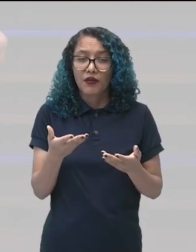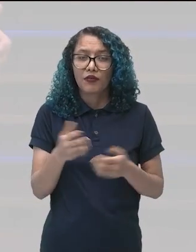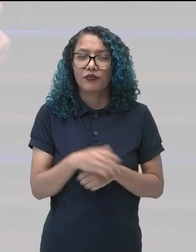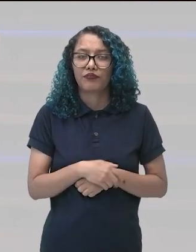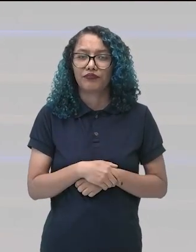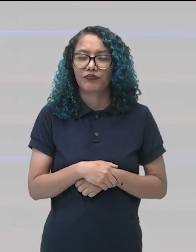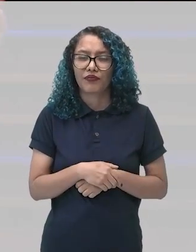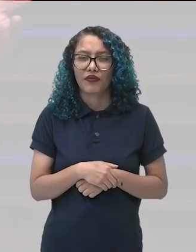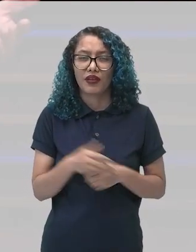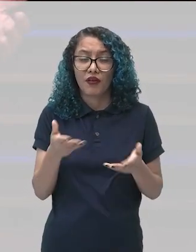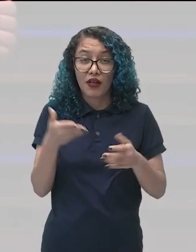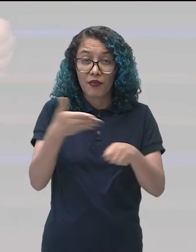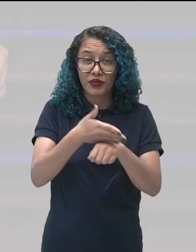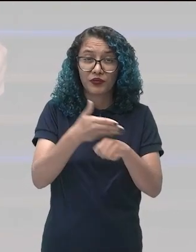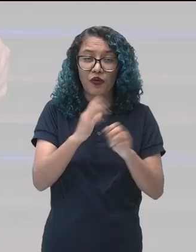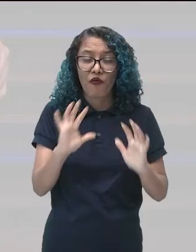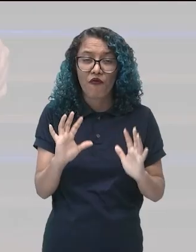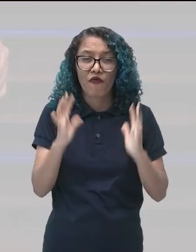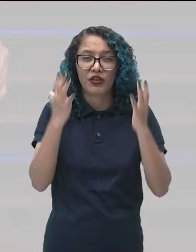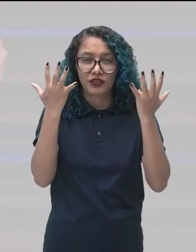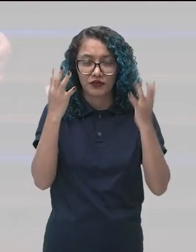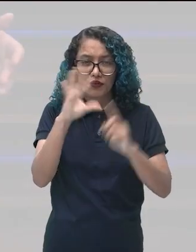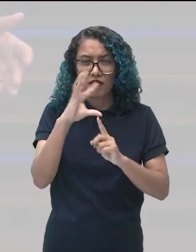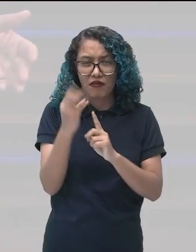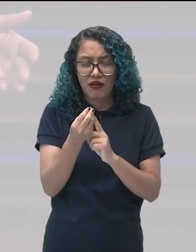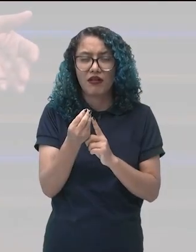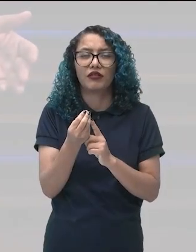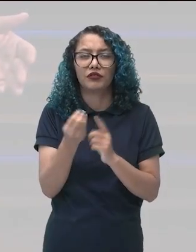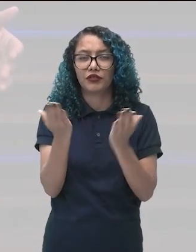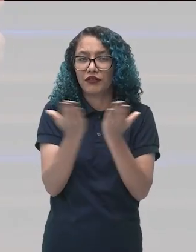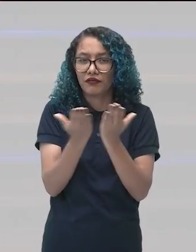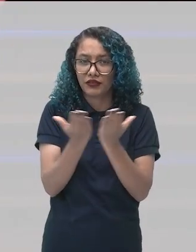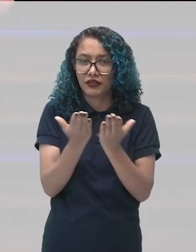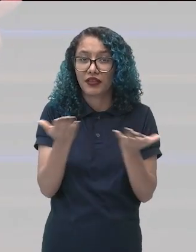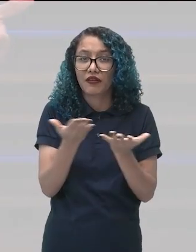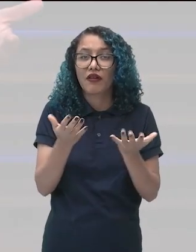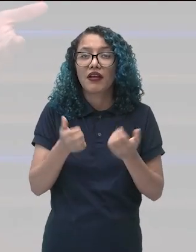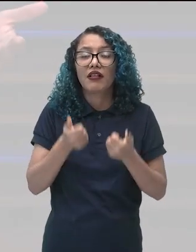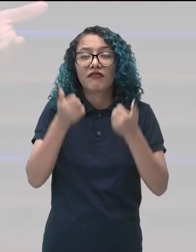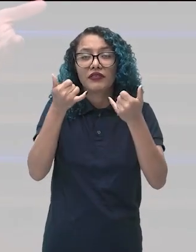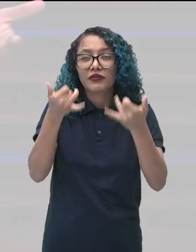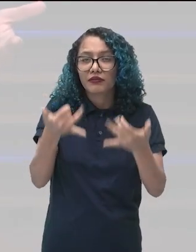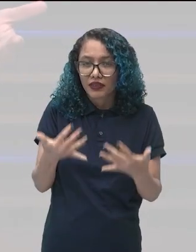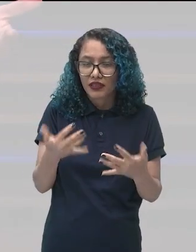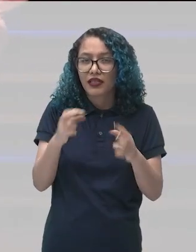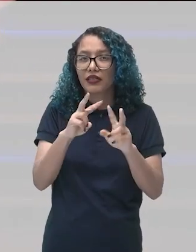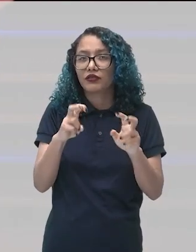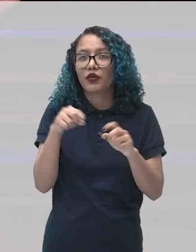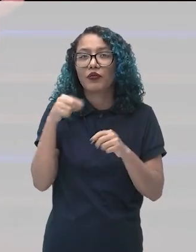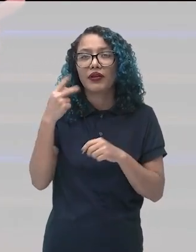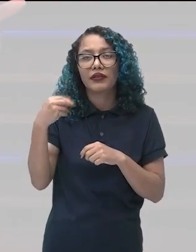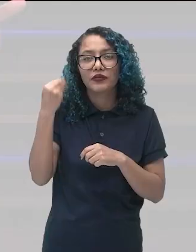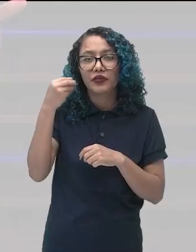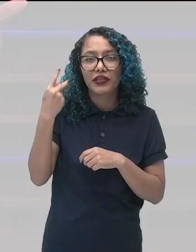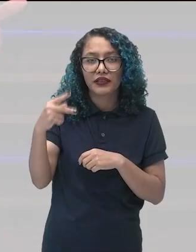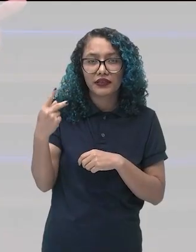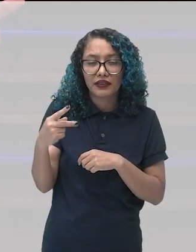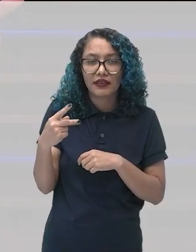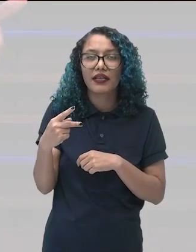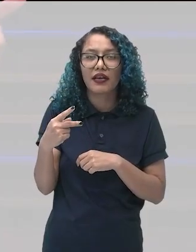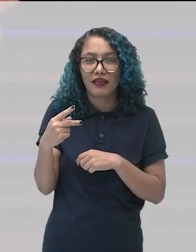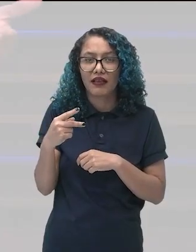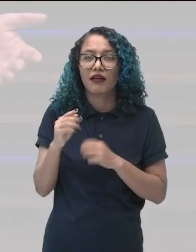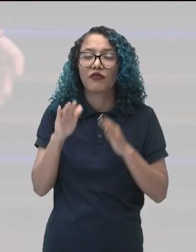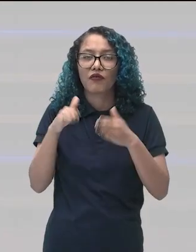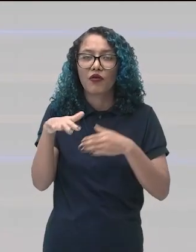um festival de artes gospel e vai contar para nós um pouco sobre a sua vivência com as